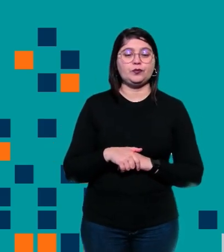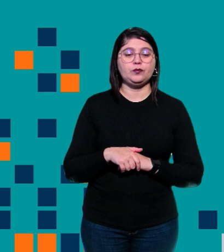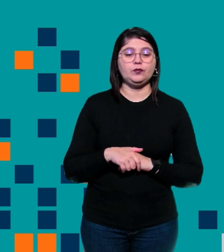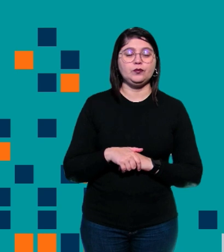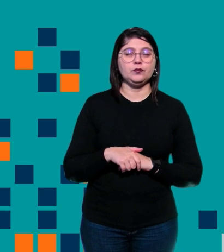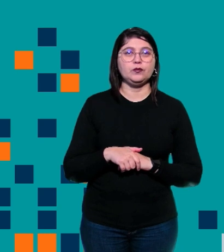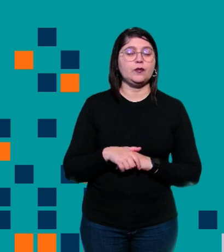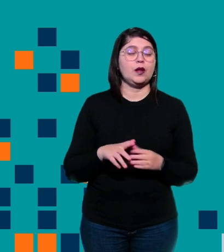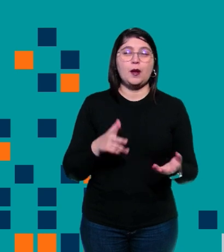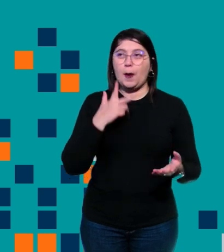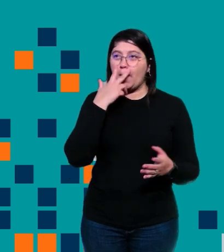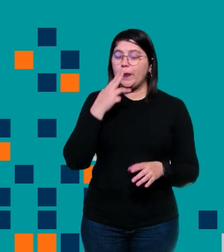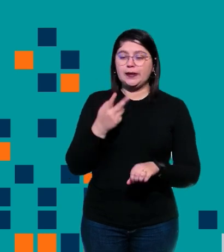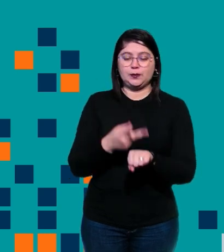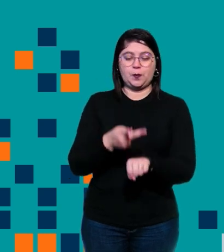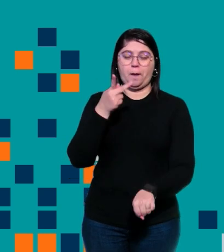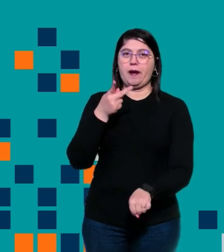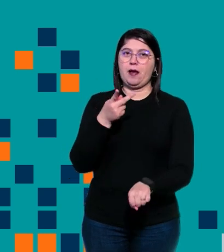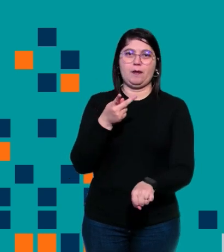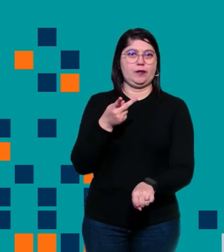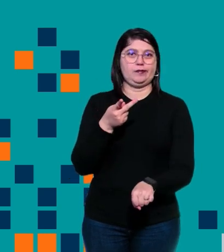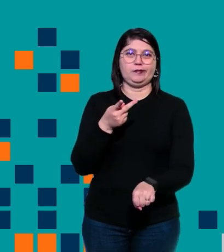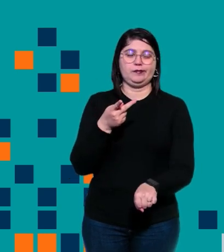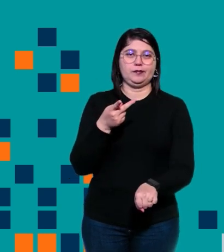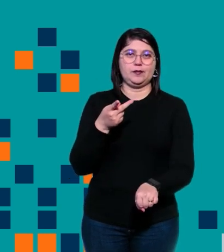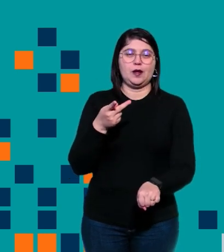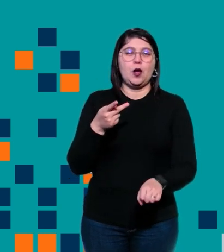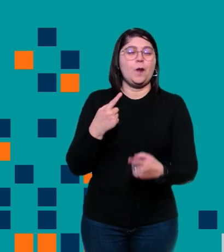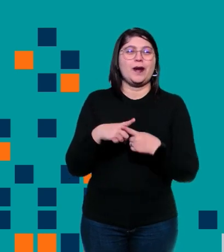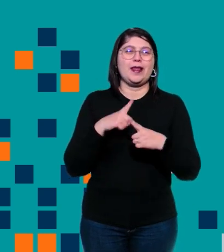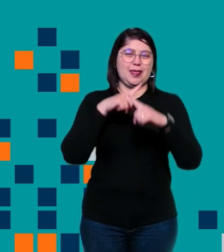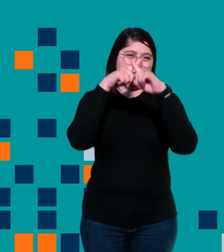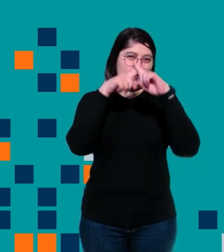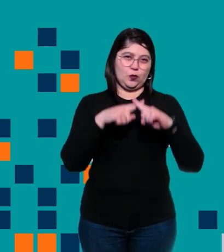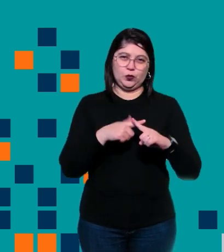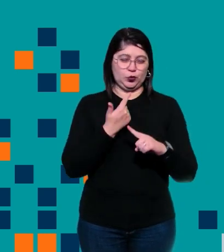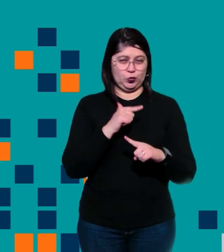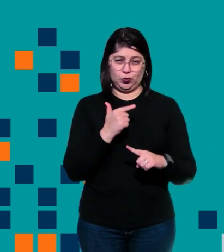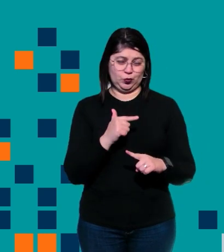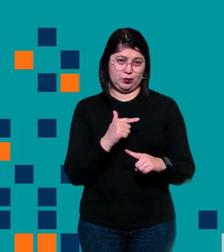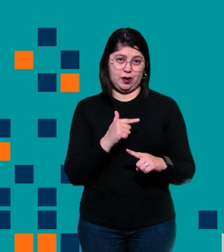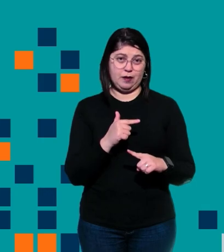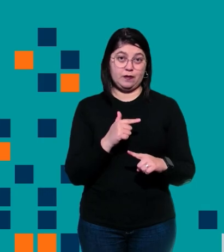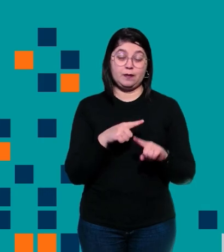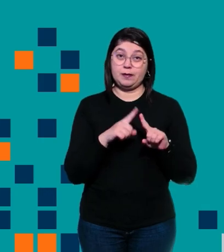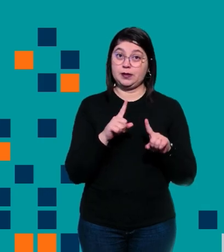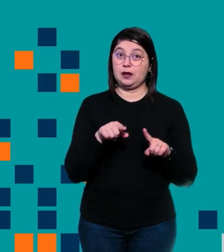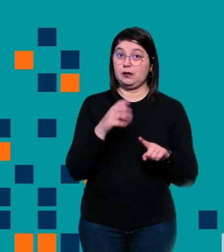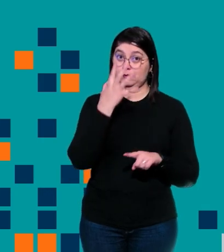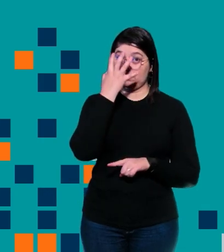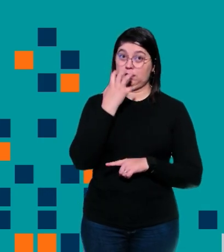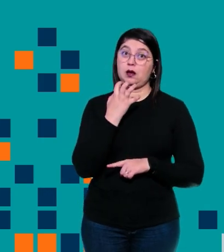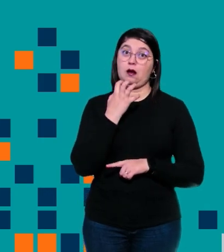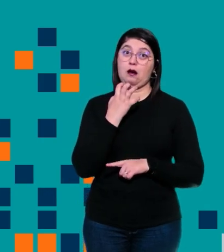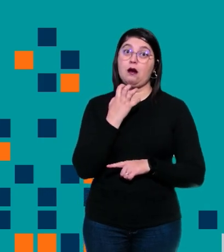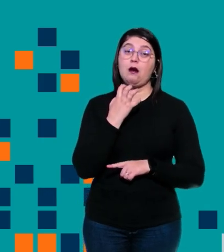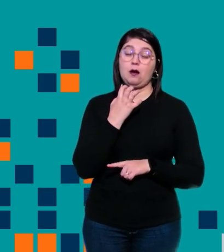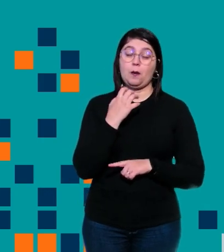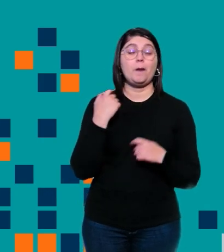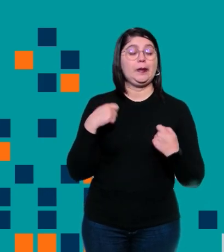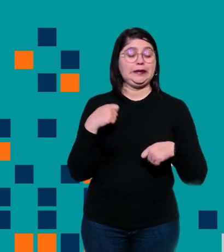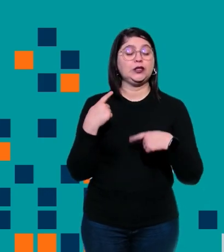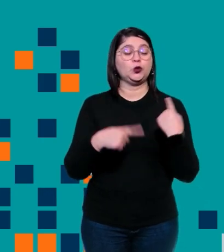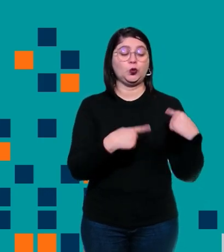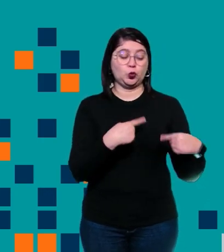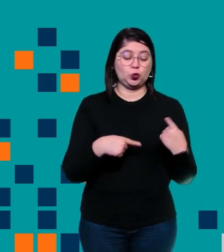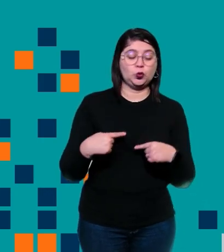um prêmio, né? Que, na verdade, não teve concurso, que eu acho que é uma questão séria que a gente tem que discutir, de